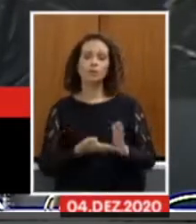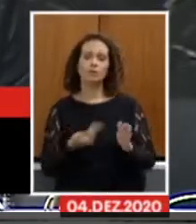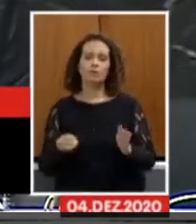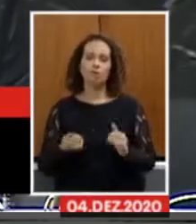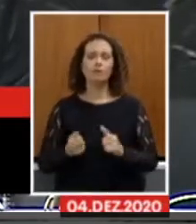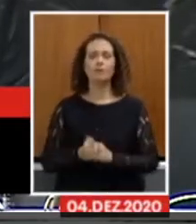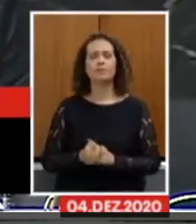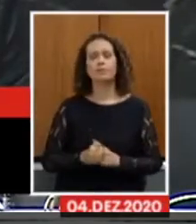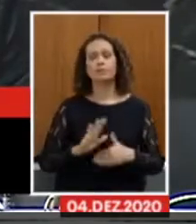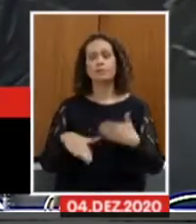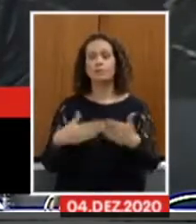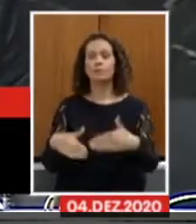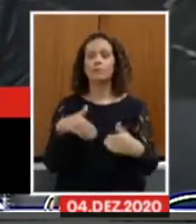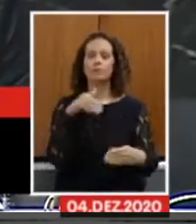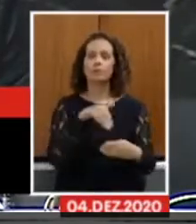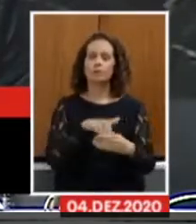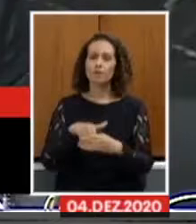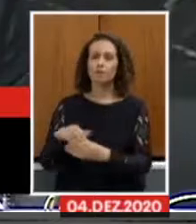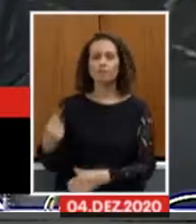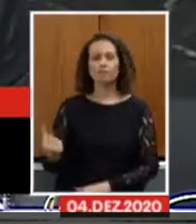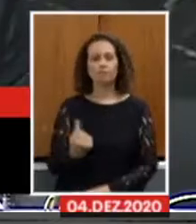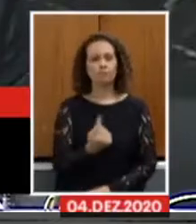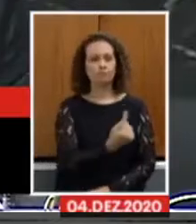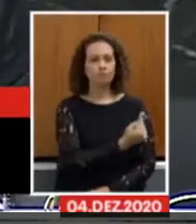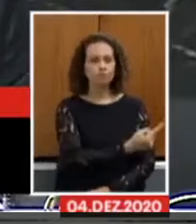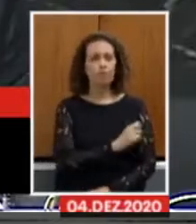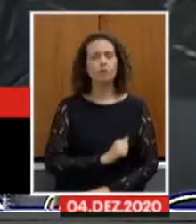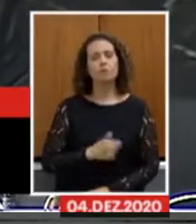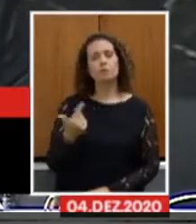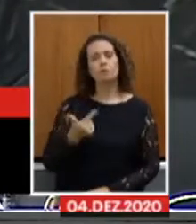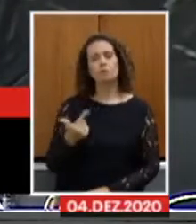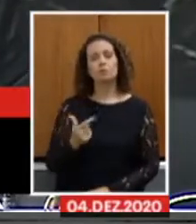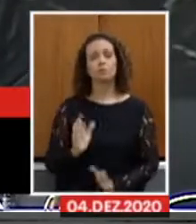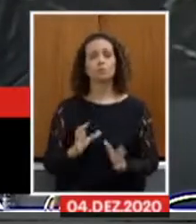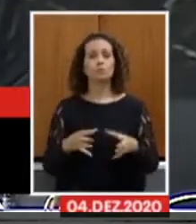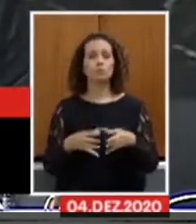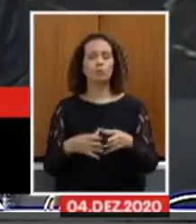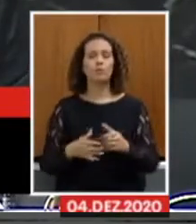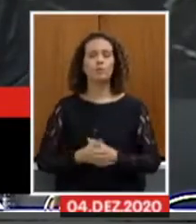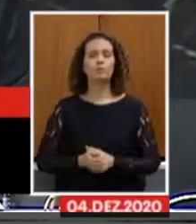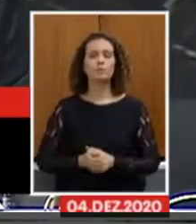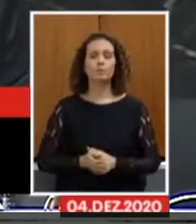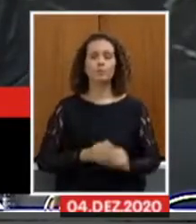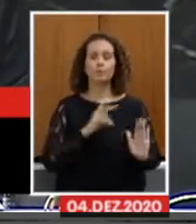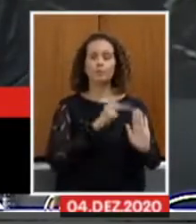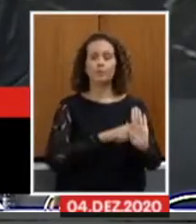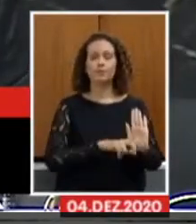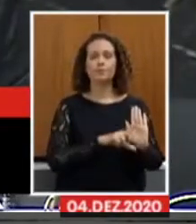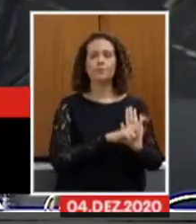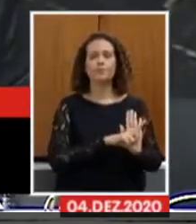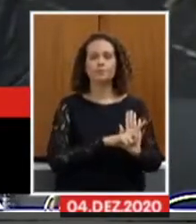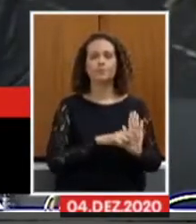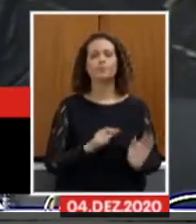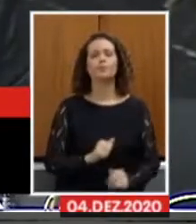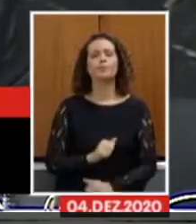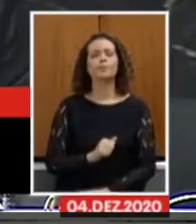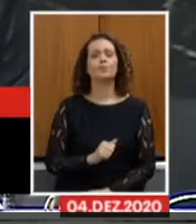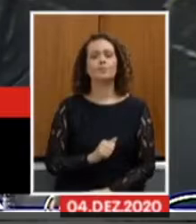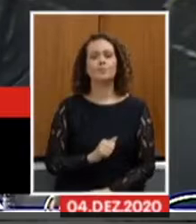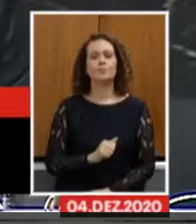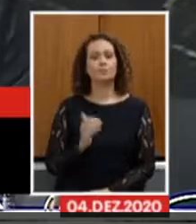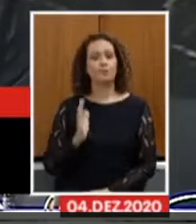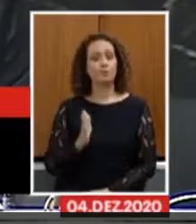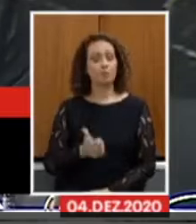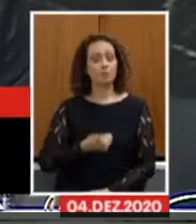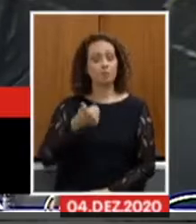submetidos à discussão e votação nominal e aprovados cada um por sua vez em segundo turno. Os projetos de lei 369-2015, na forma do vencido no primeiro